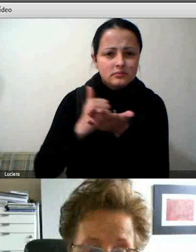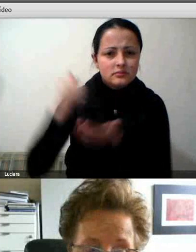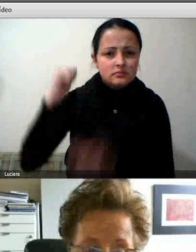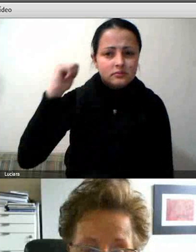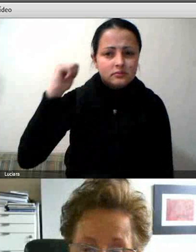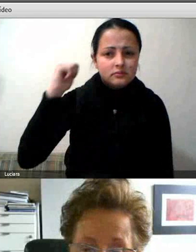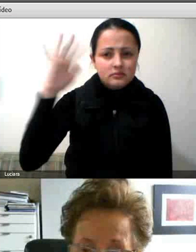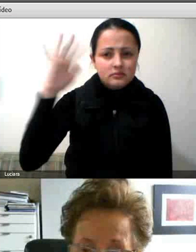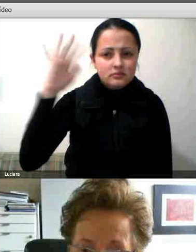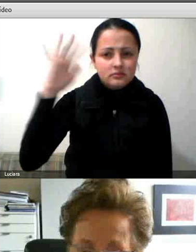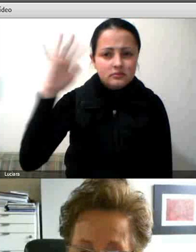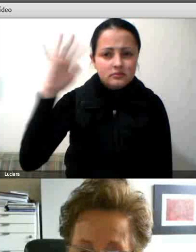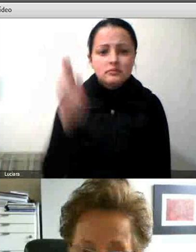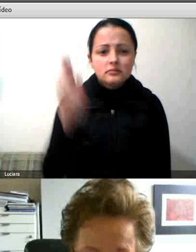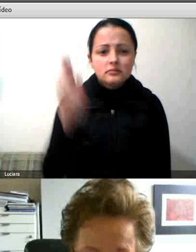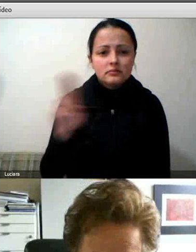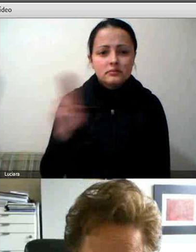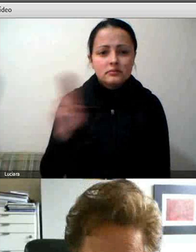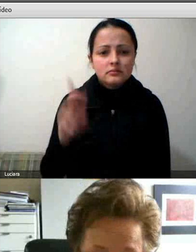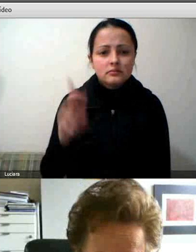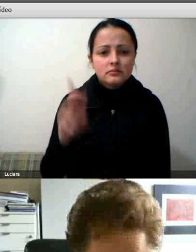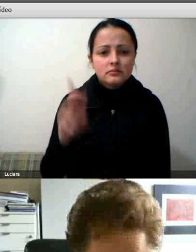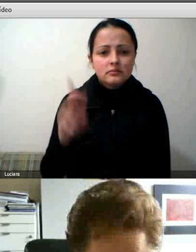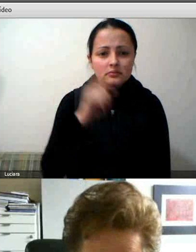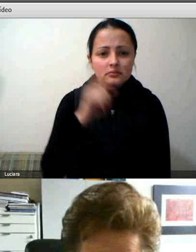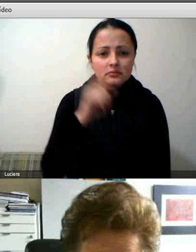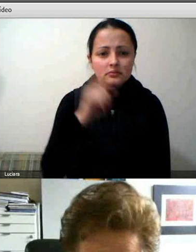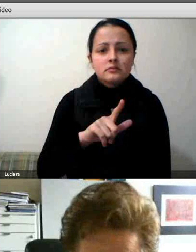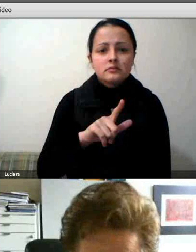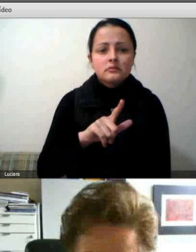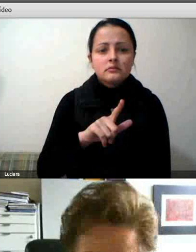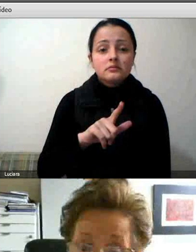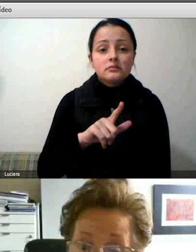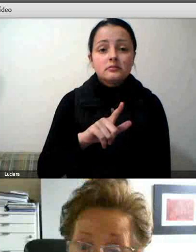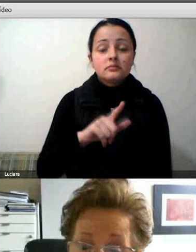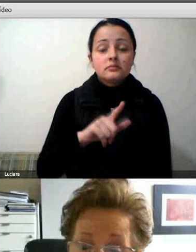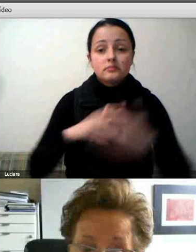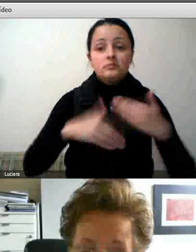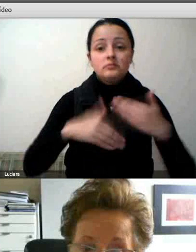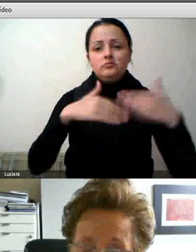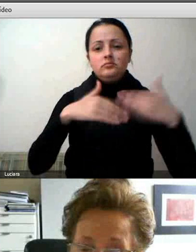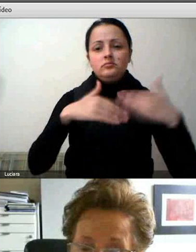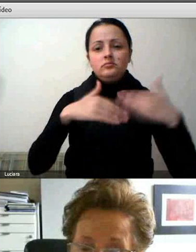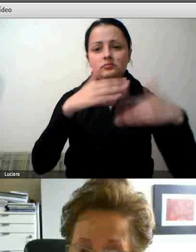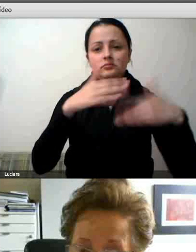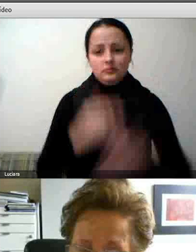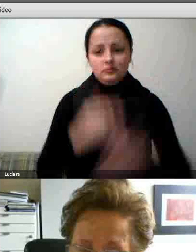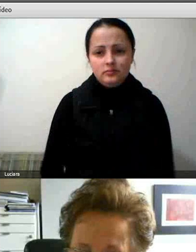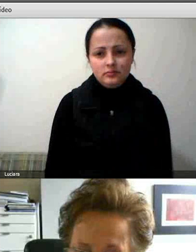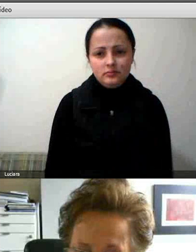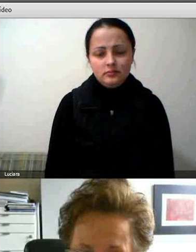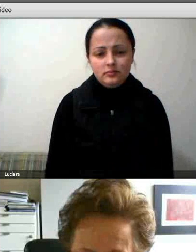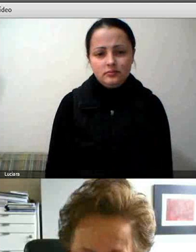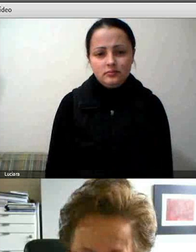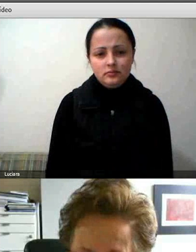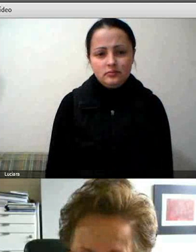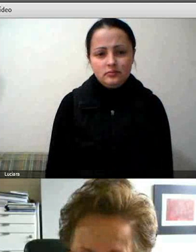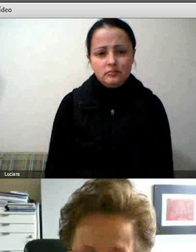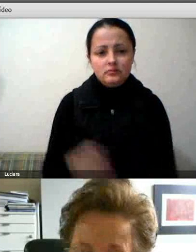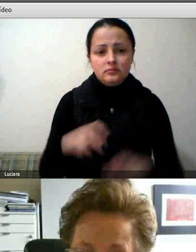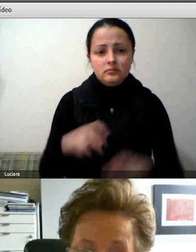Bom, então nós temos que ter fundamentos teóricos para que esse currículo possa